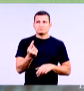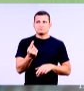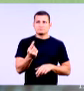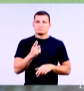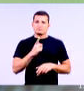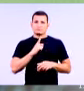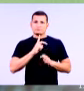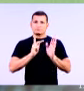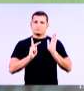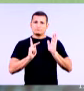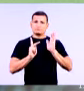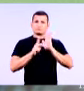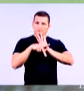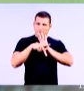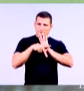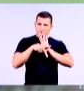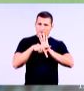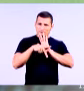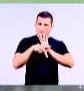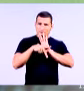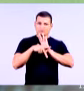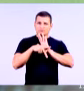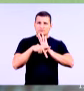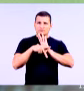tinha sua própria infraestrutura, ok?